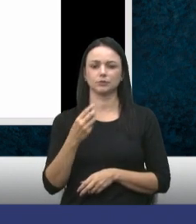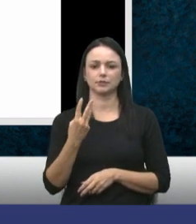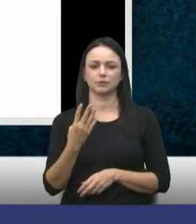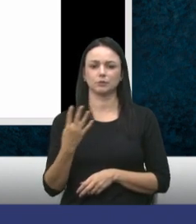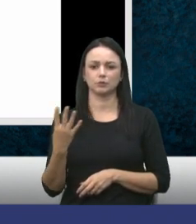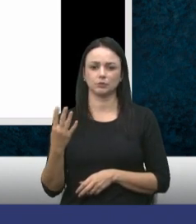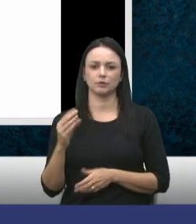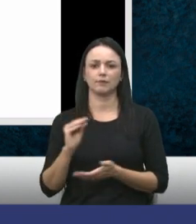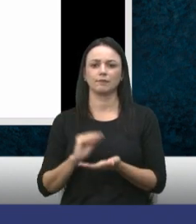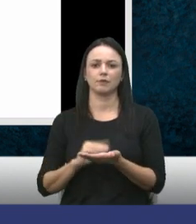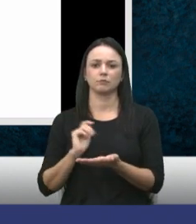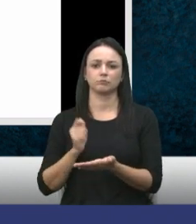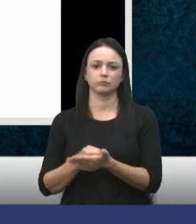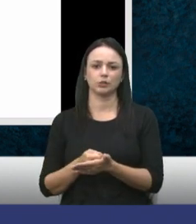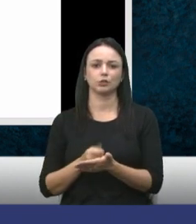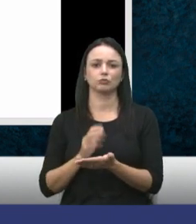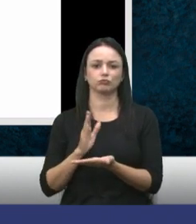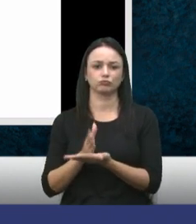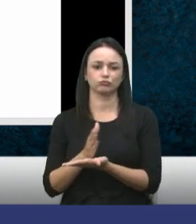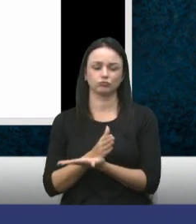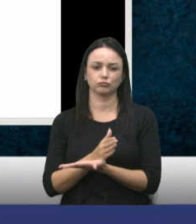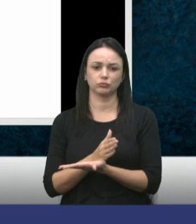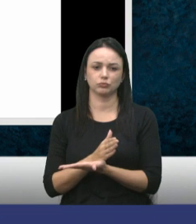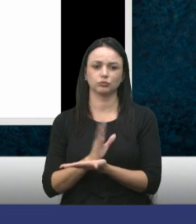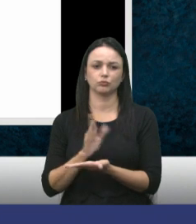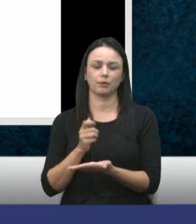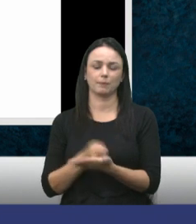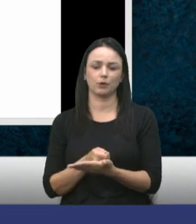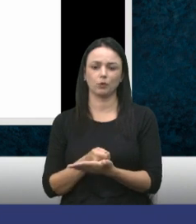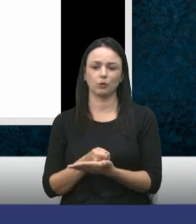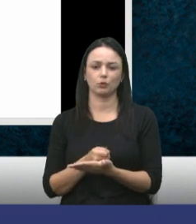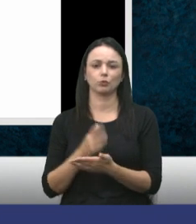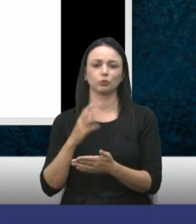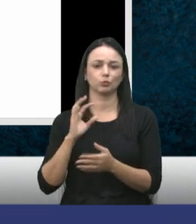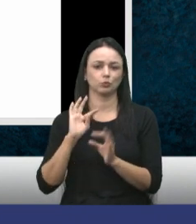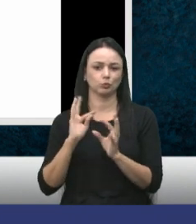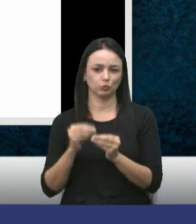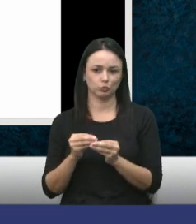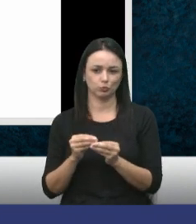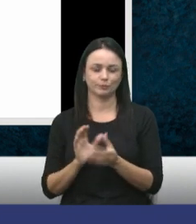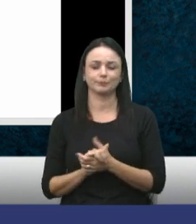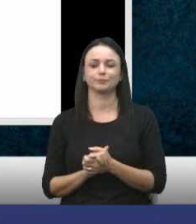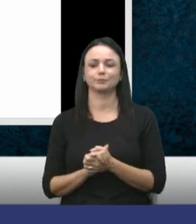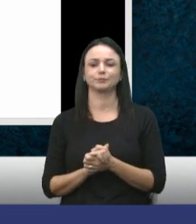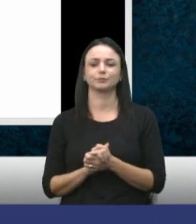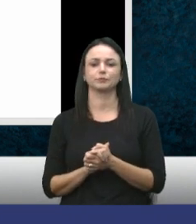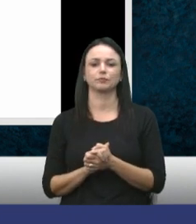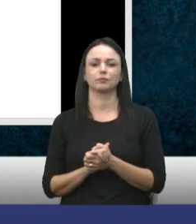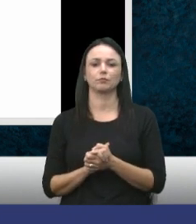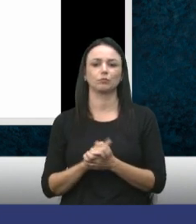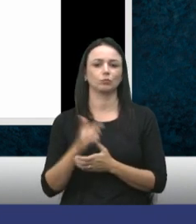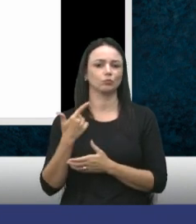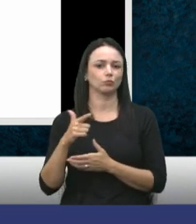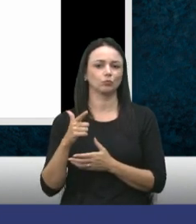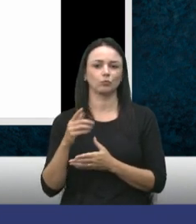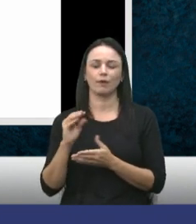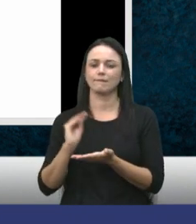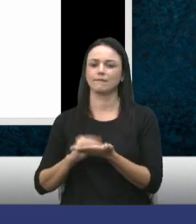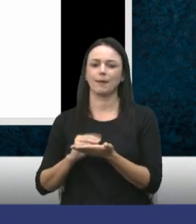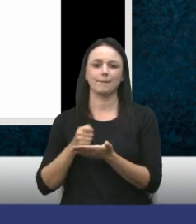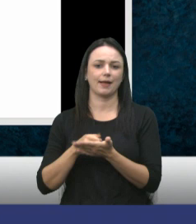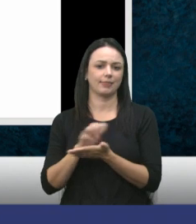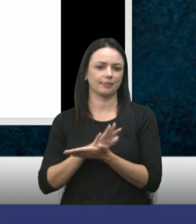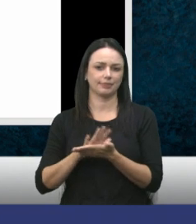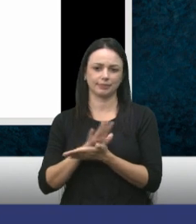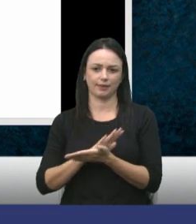320.444 de restos a pagar processados, foram pagos totalmente, não tendo saldo de restos a